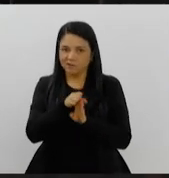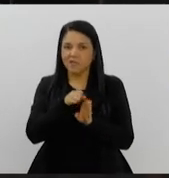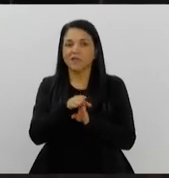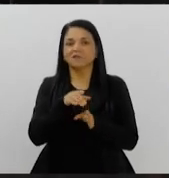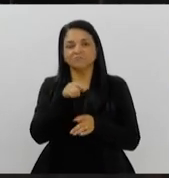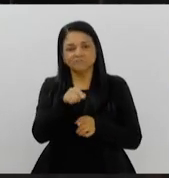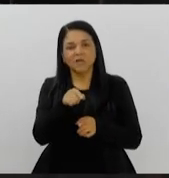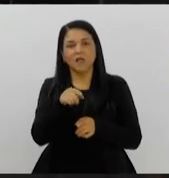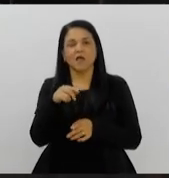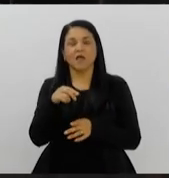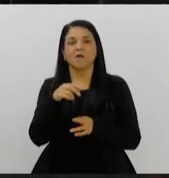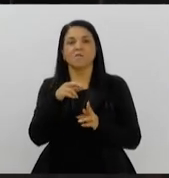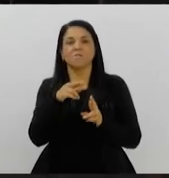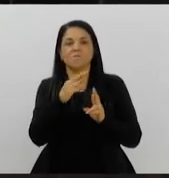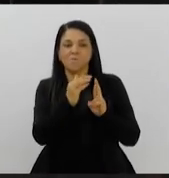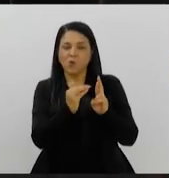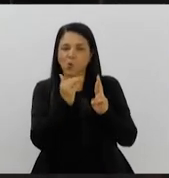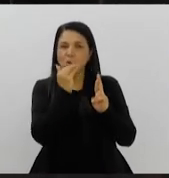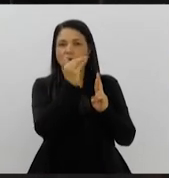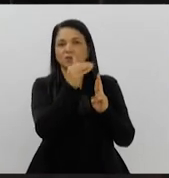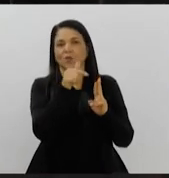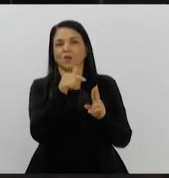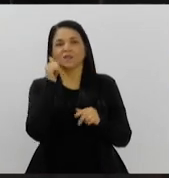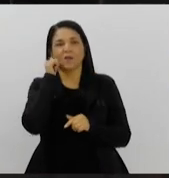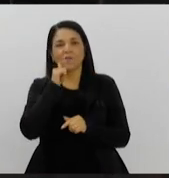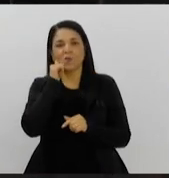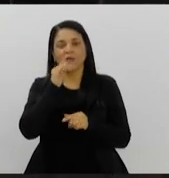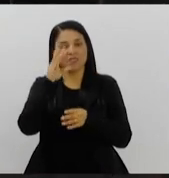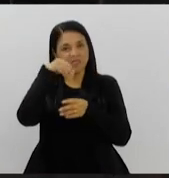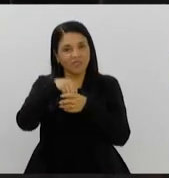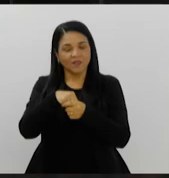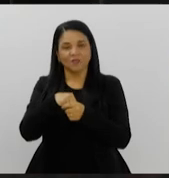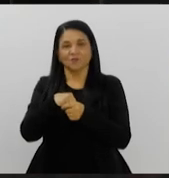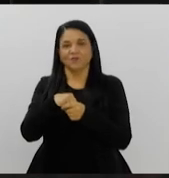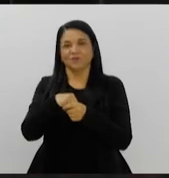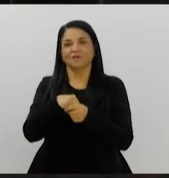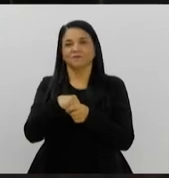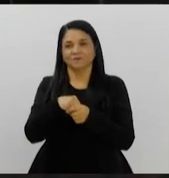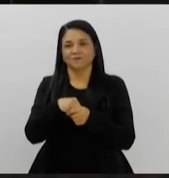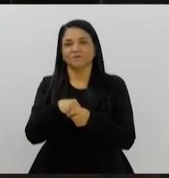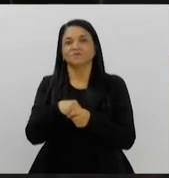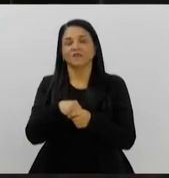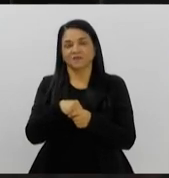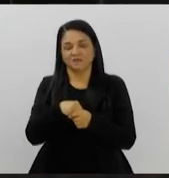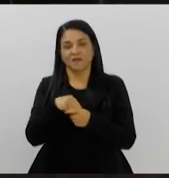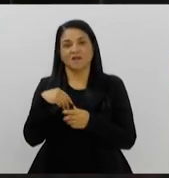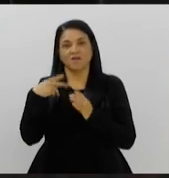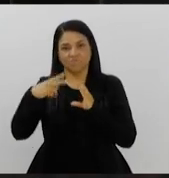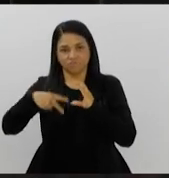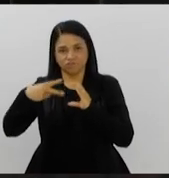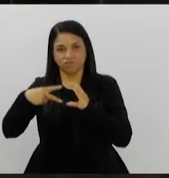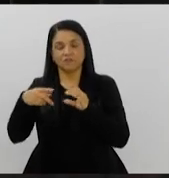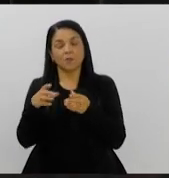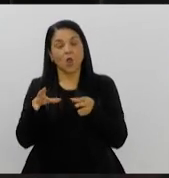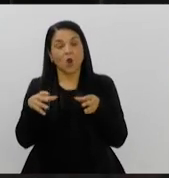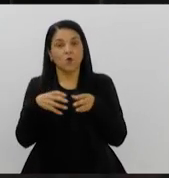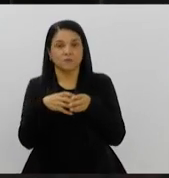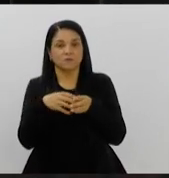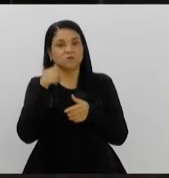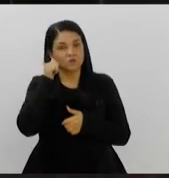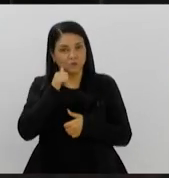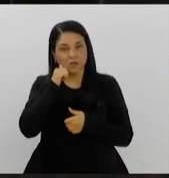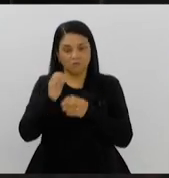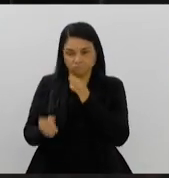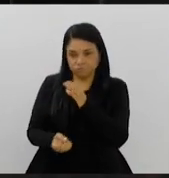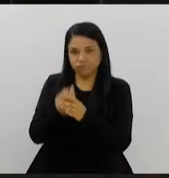fazê-la procuradora da mulher naquela casa, instalar a procuradoria da mulher e também a comissão de mulheres naquela Câmara.